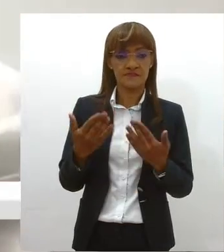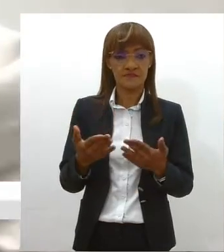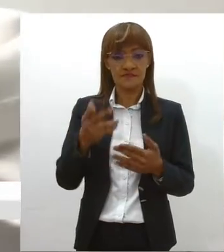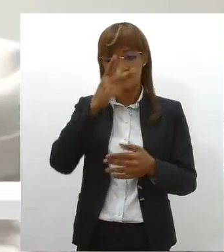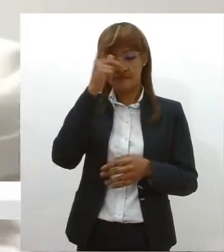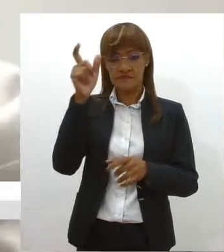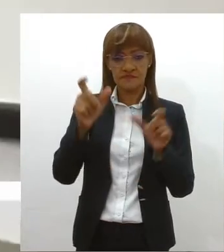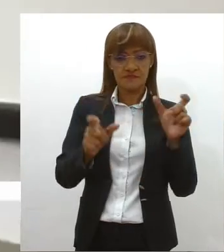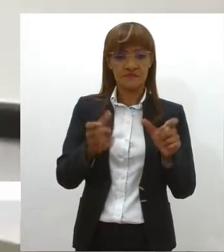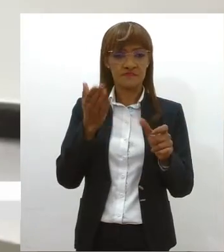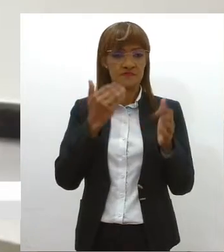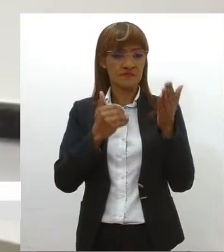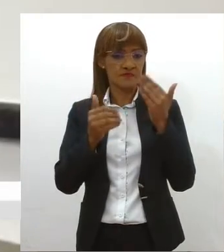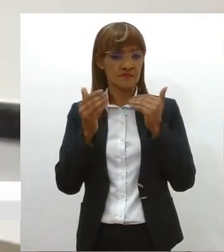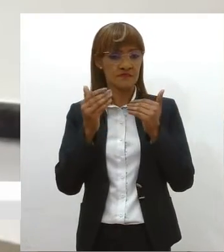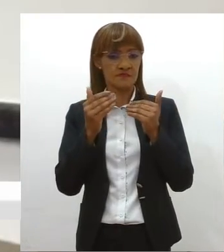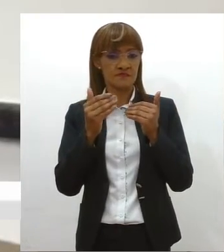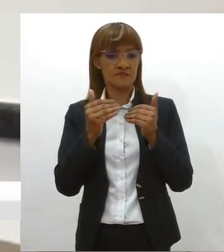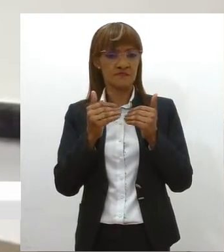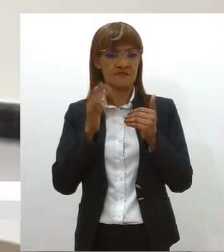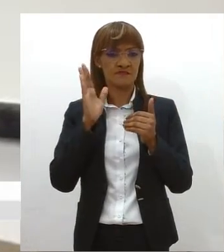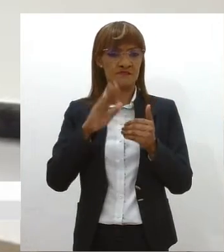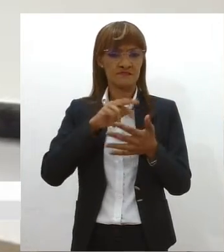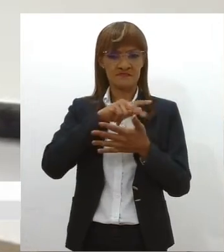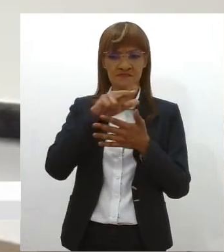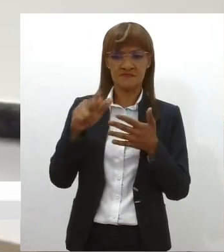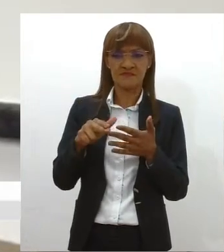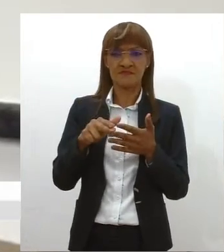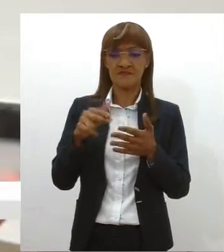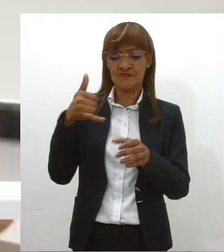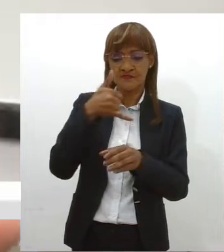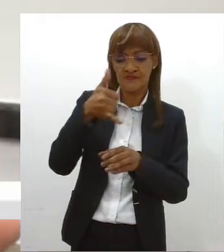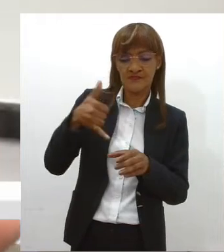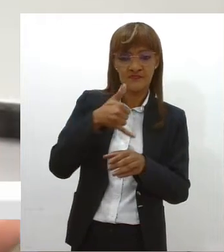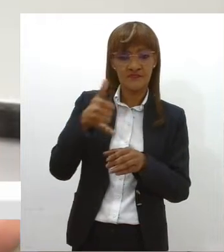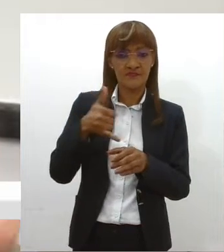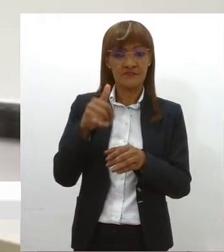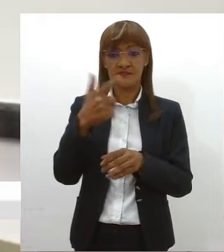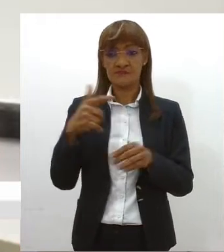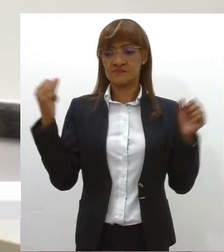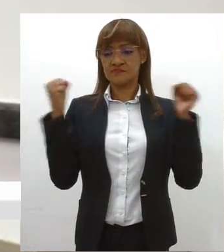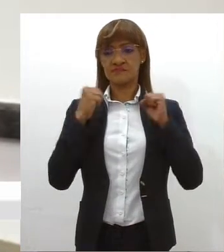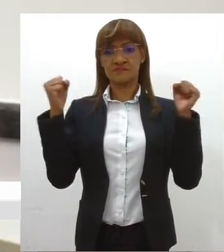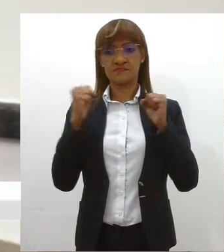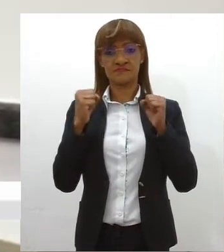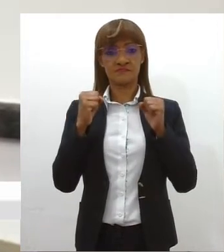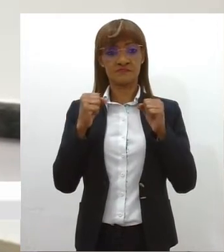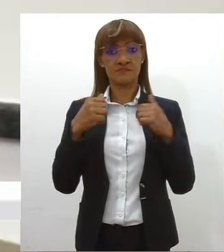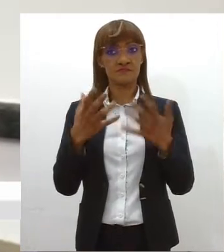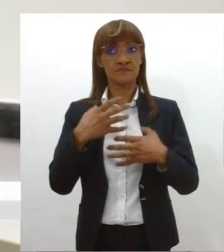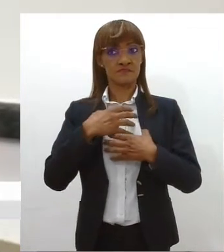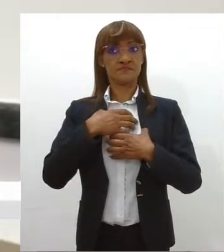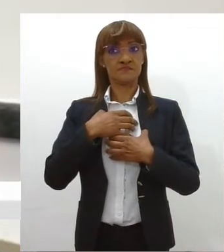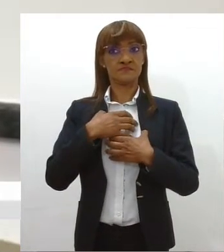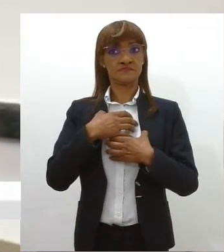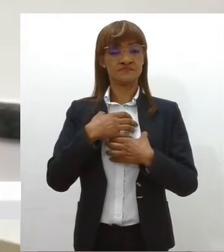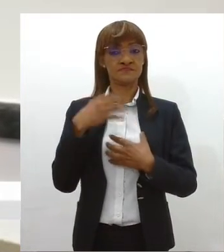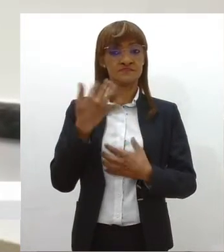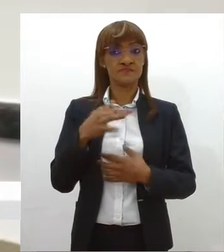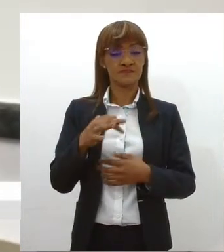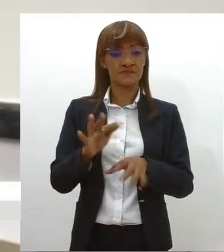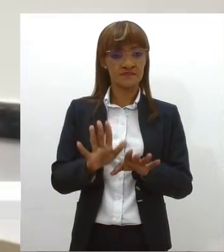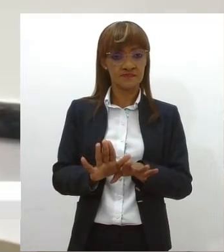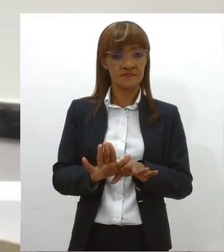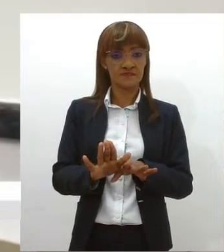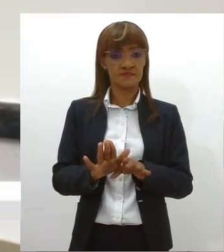com muito carboidrato, fritura, não faz atividade física, são hábitos inflamatórios. Então, esses hábitos inflamatórios podem aumentar